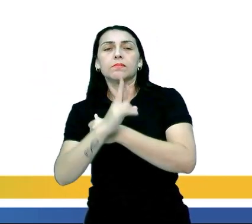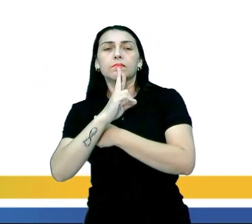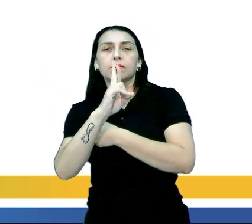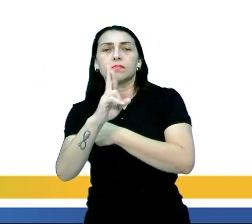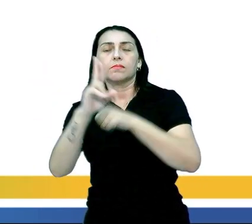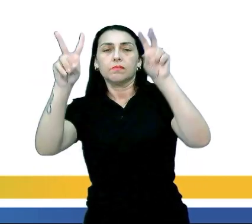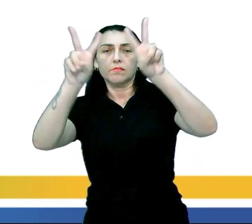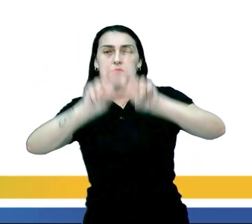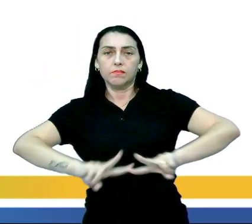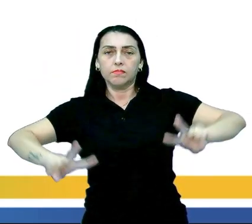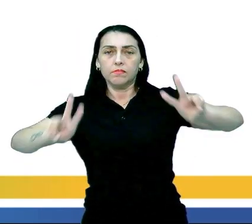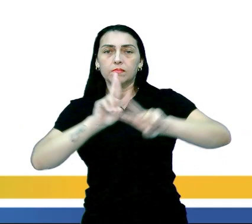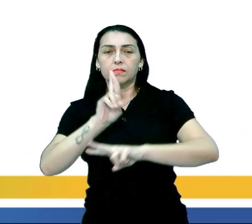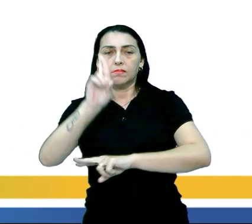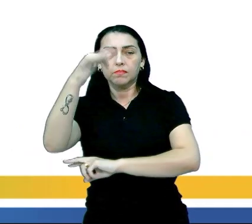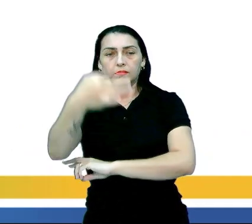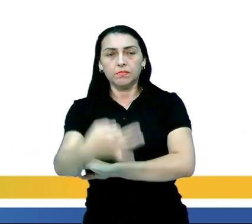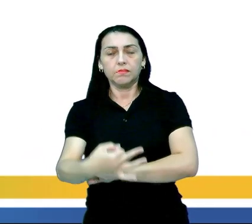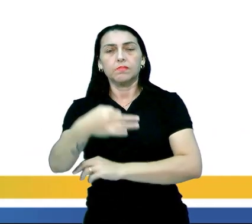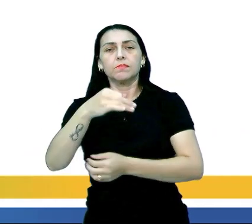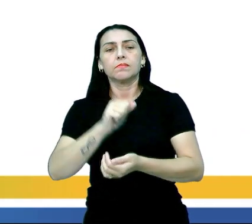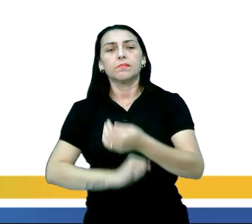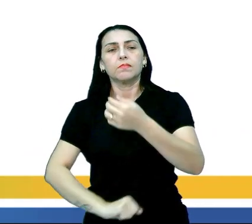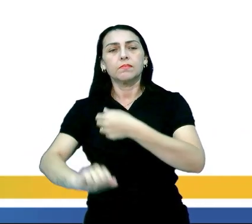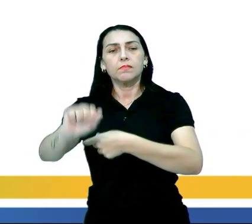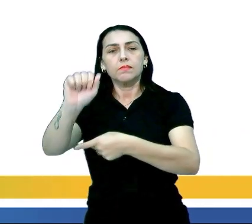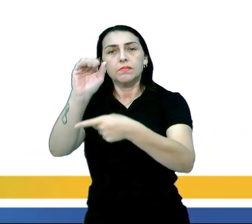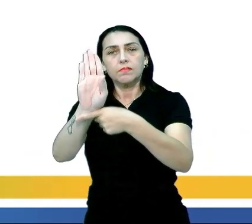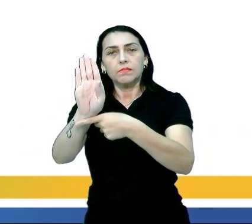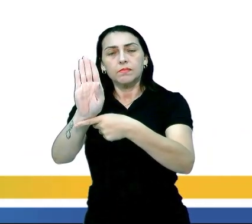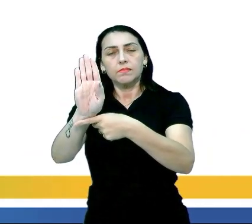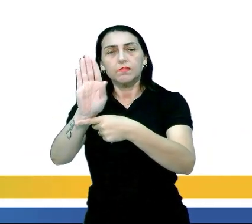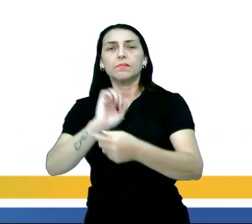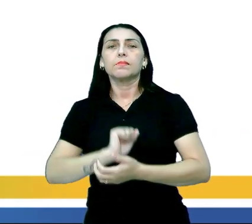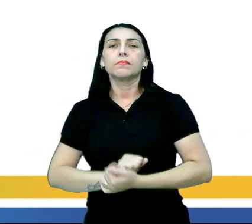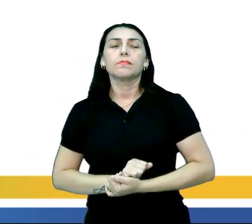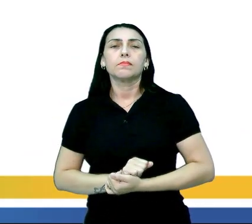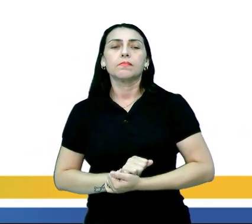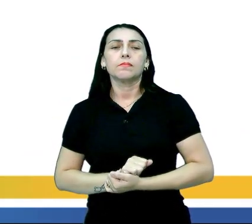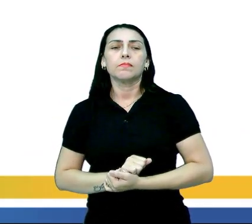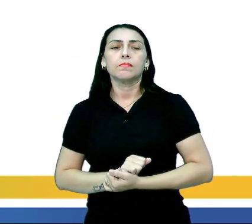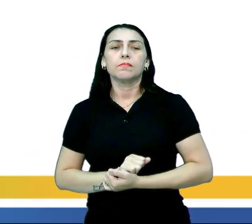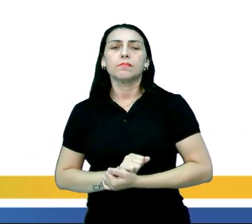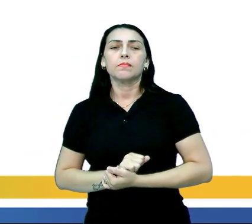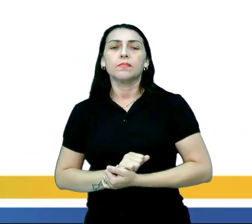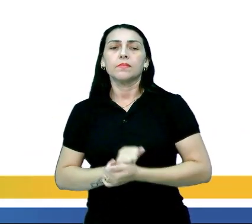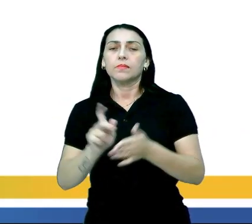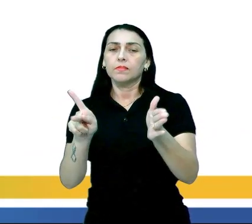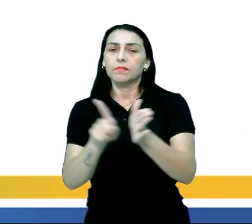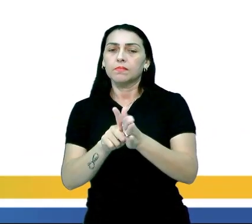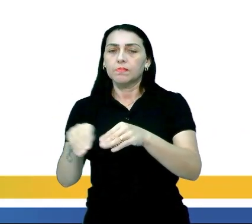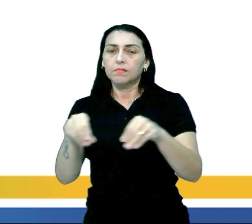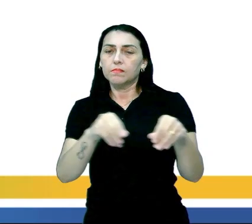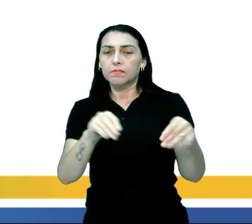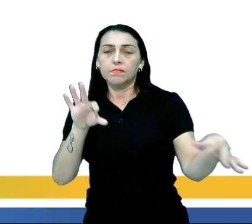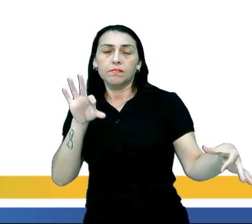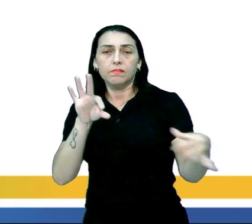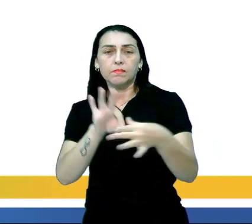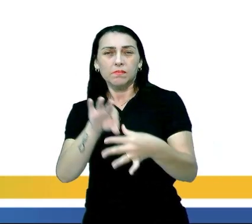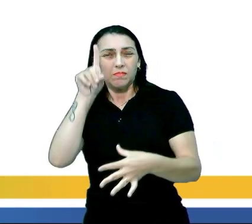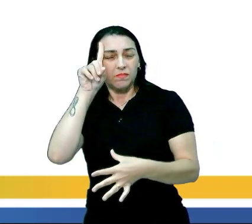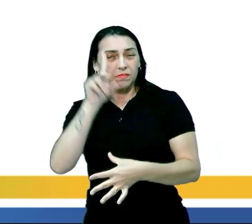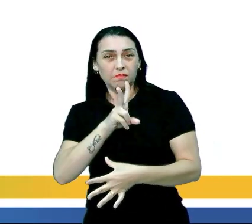vamos visualizar a alternativa correta que está expressa na letra B. A concentração da propriedade